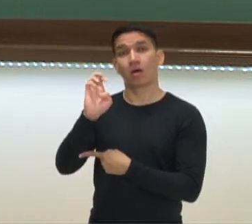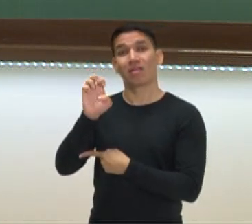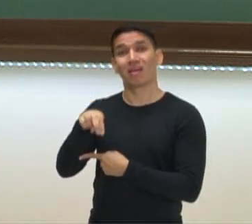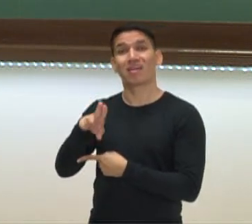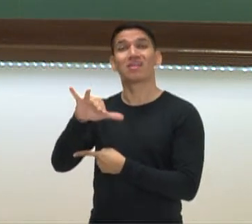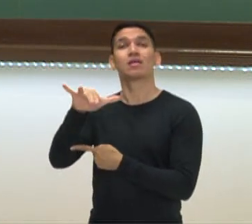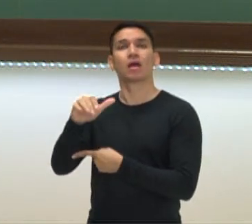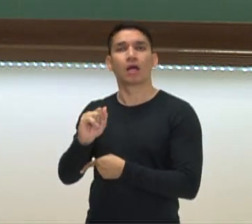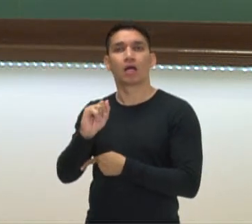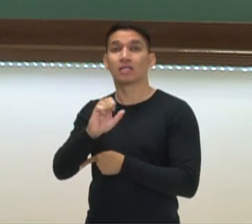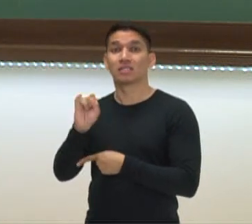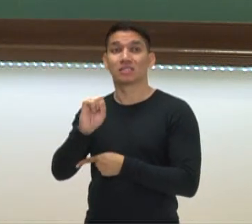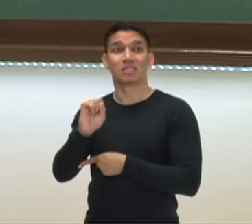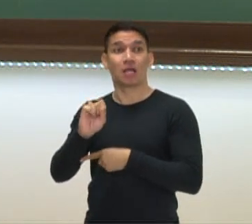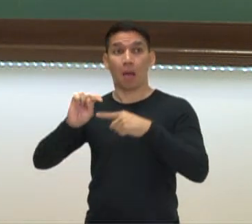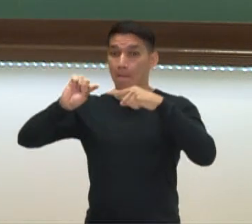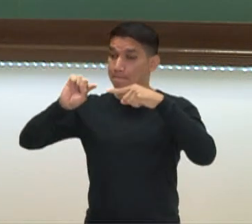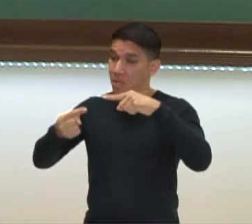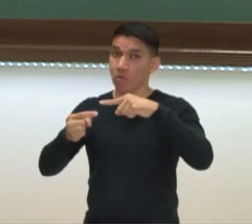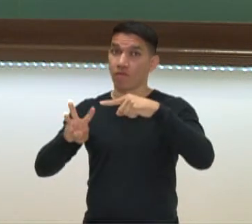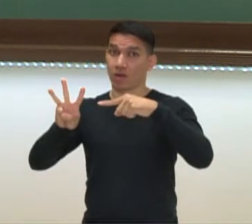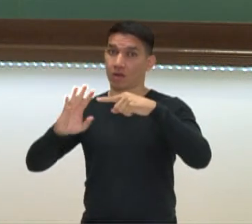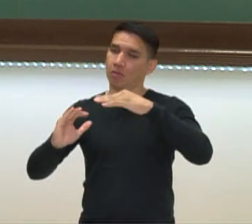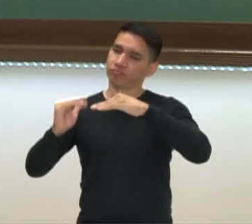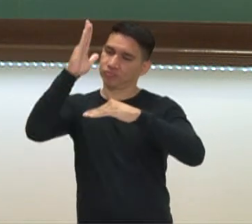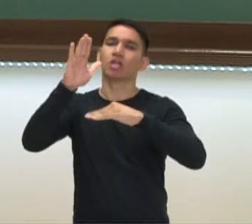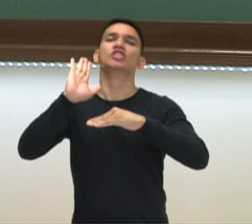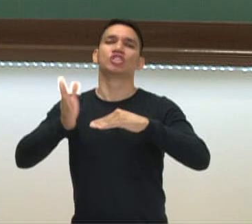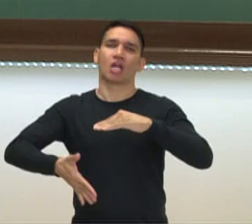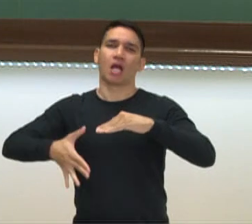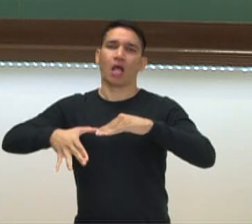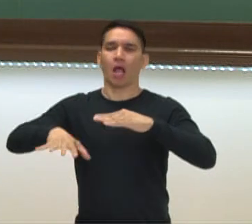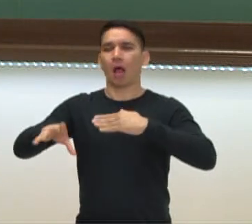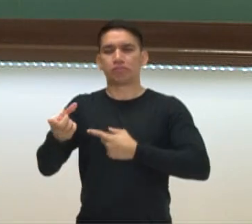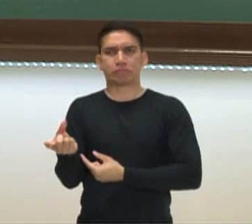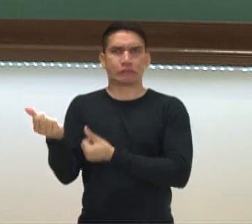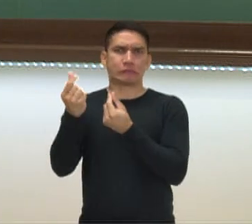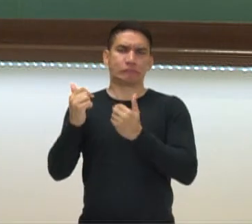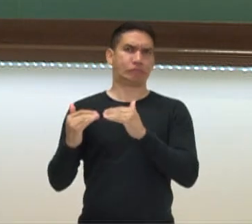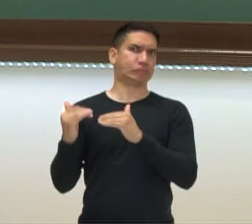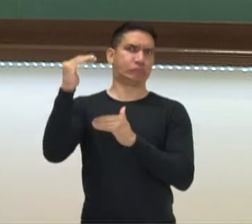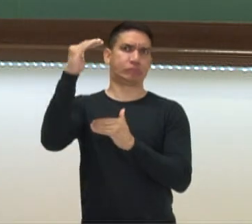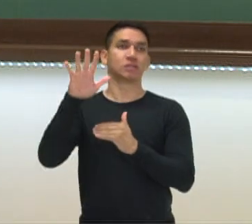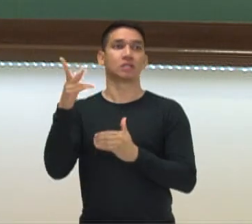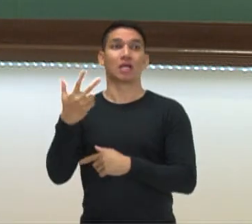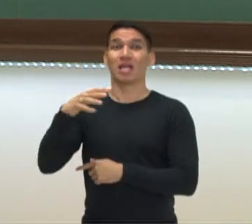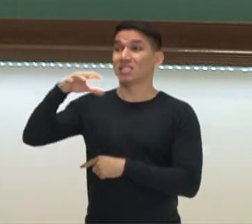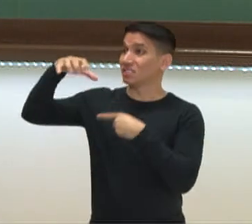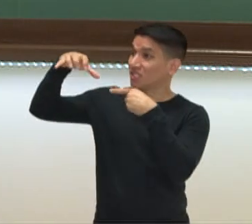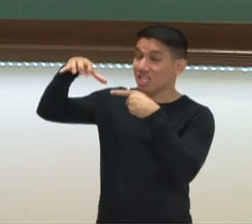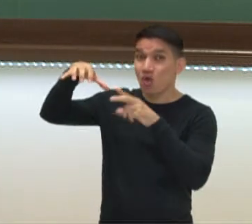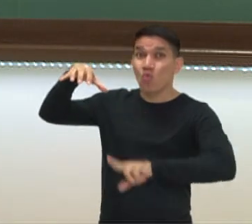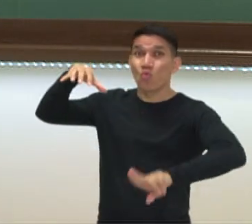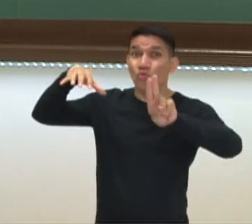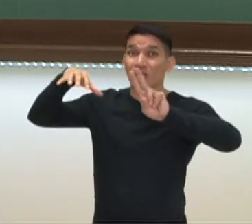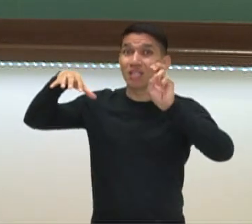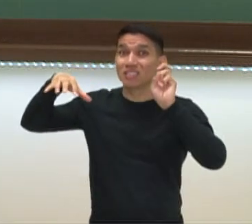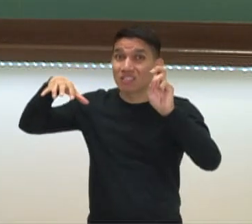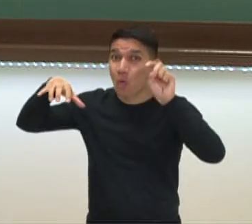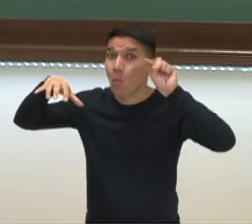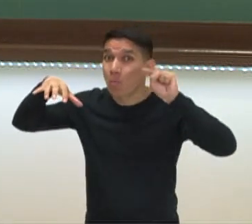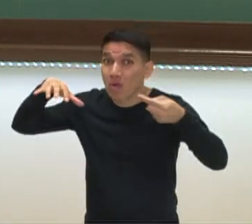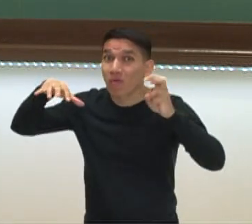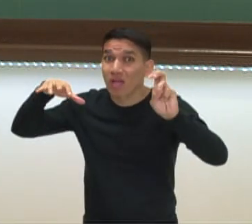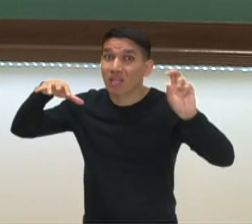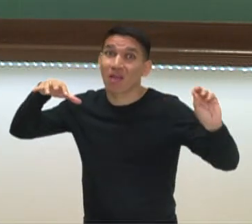de 1.000 watts, gente, o aparelho já consome bastante, tá? Então, um chuveiro usa 5.500 watts. Na